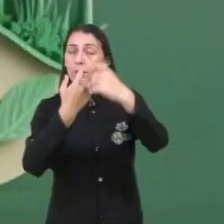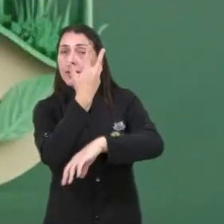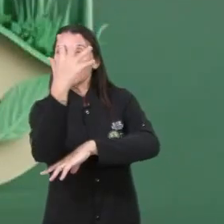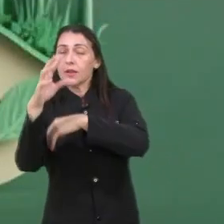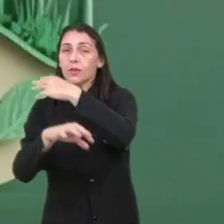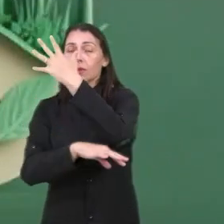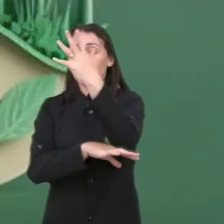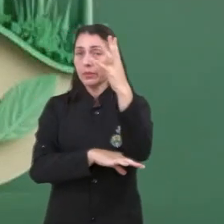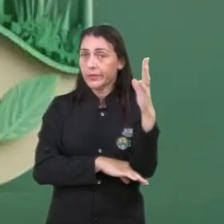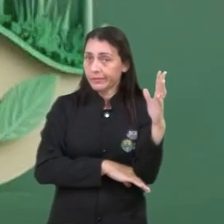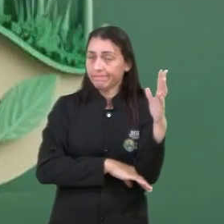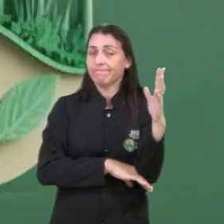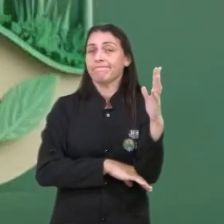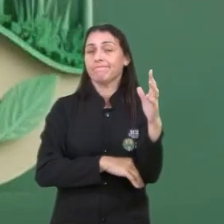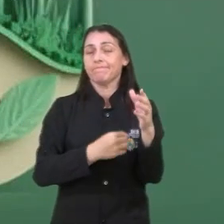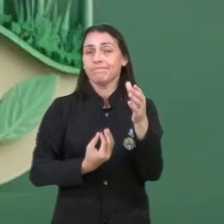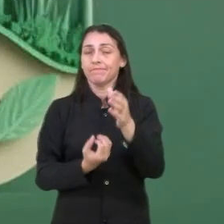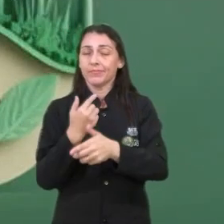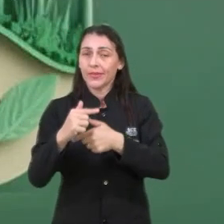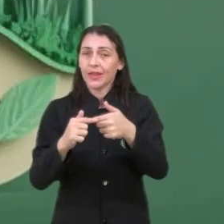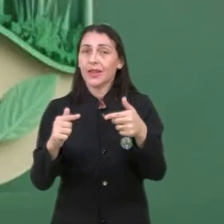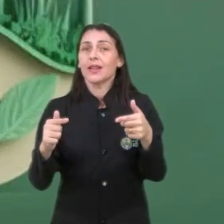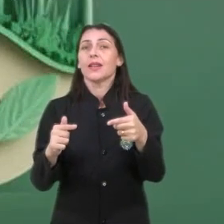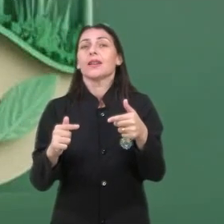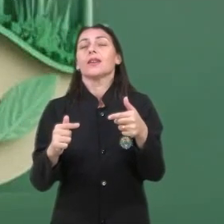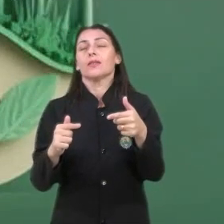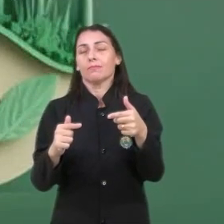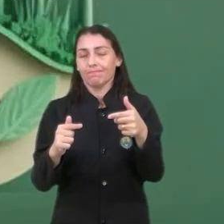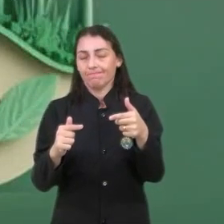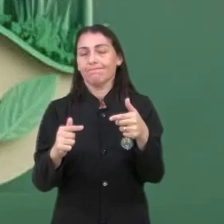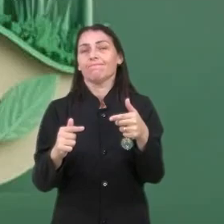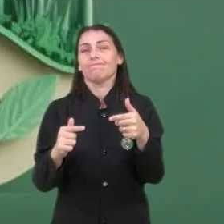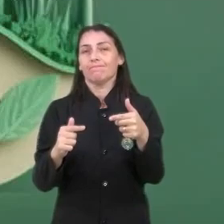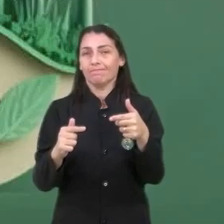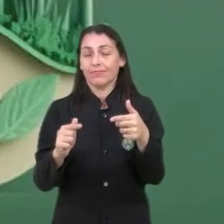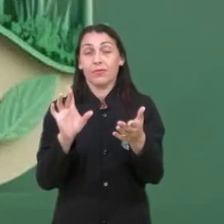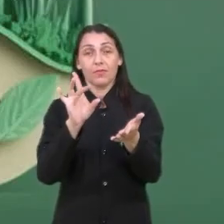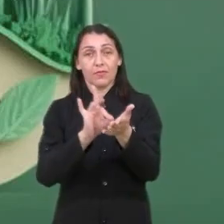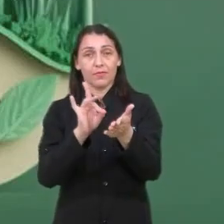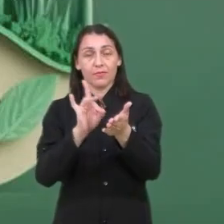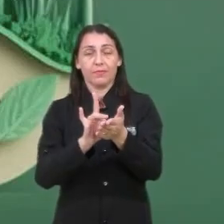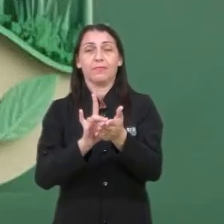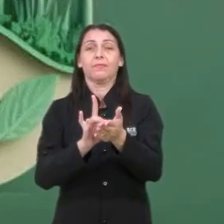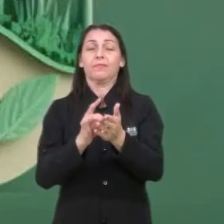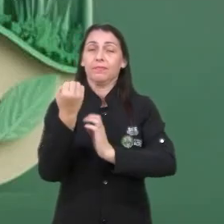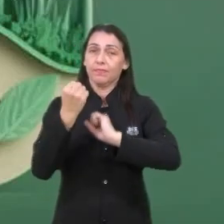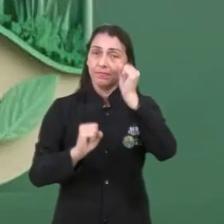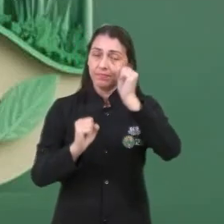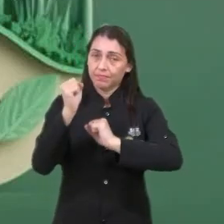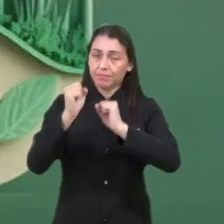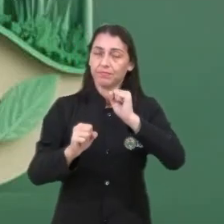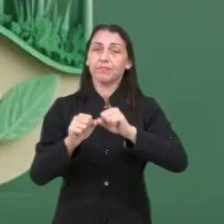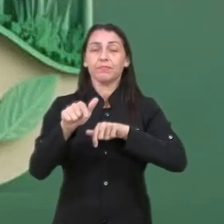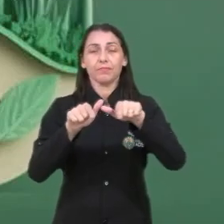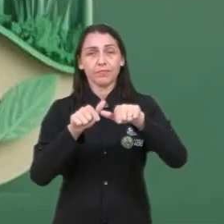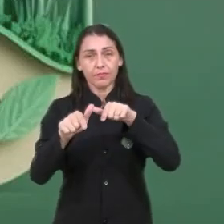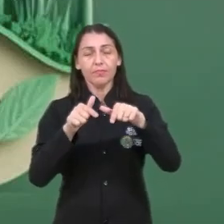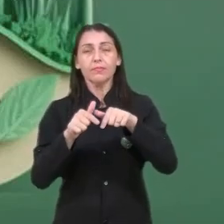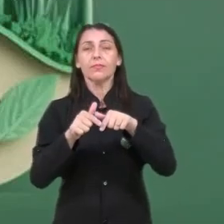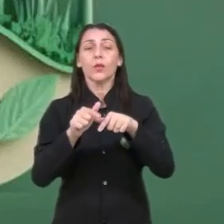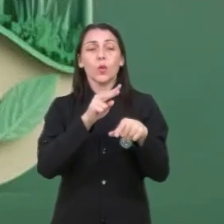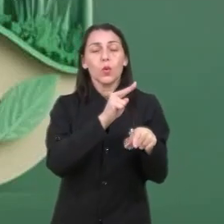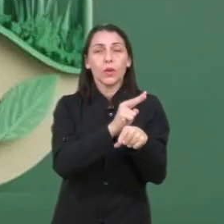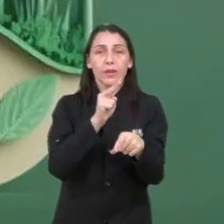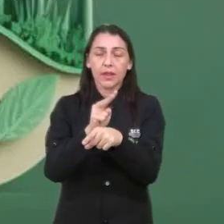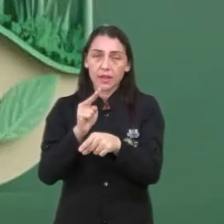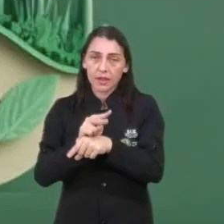natureza, via de extração da matéria-prima, é máxima, ou seja, a realização de atividades industriais, prezando ao máximo